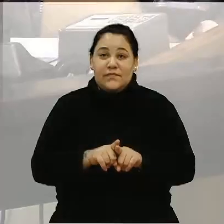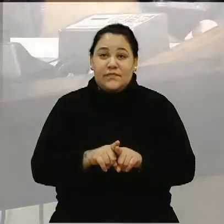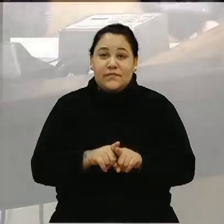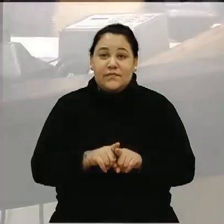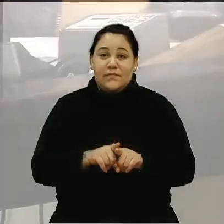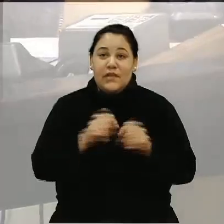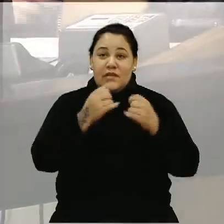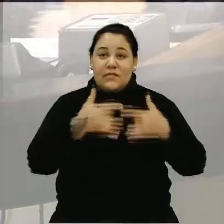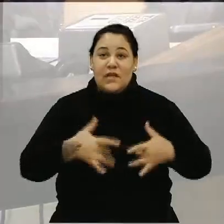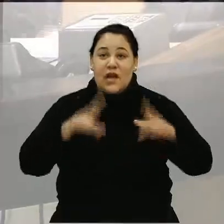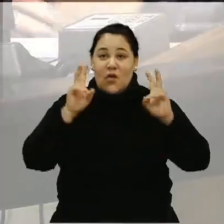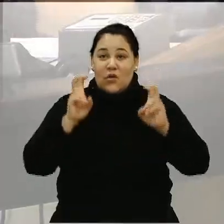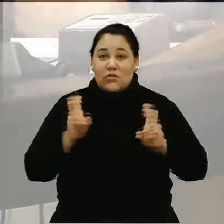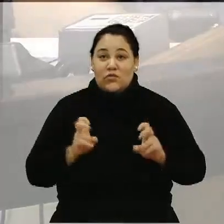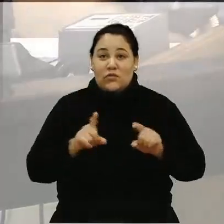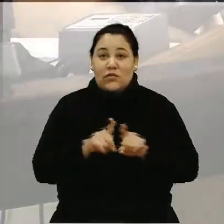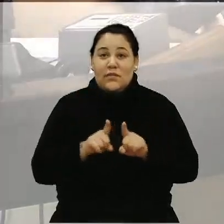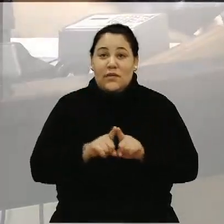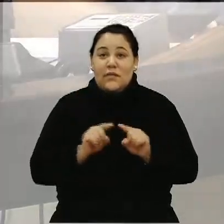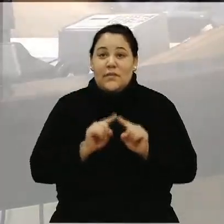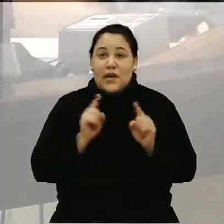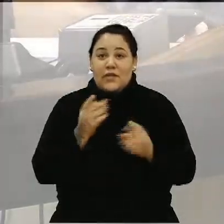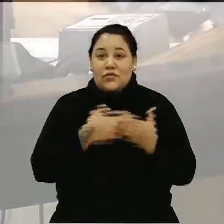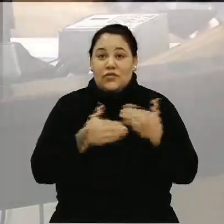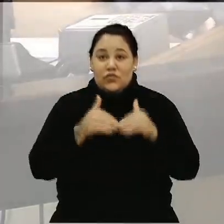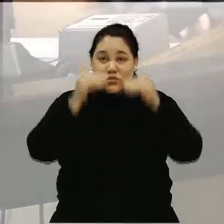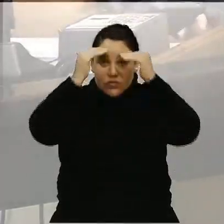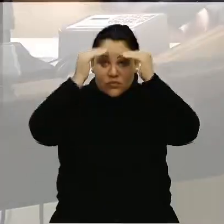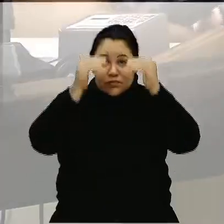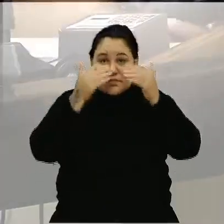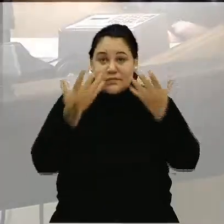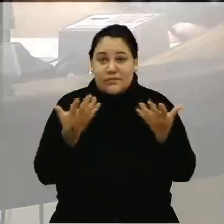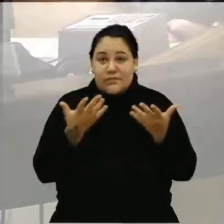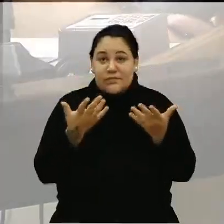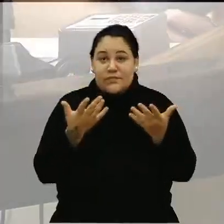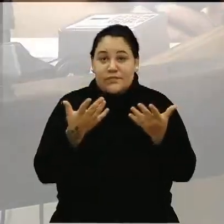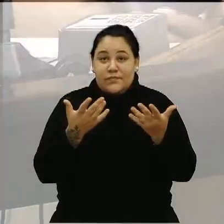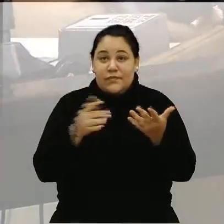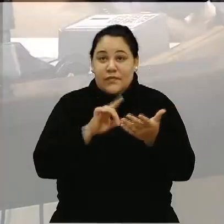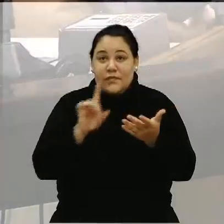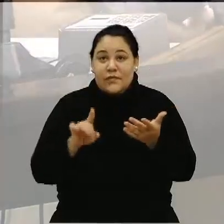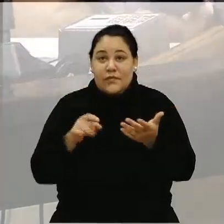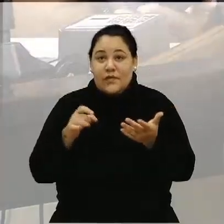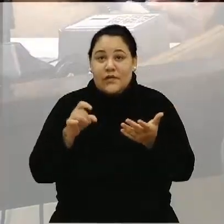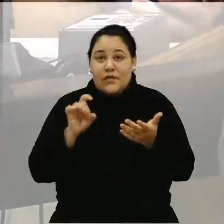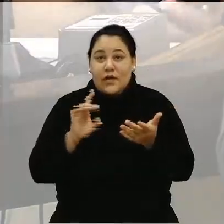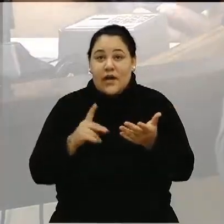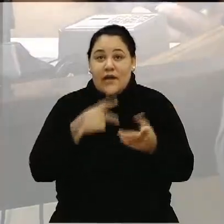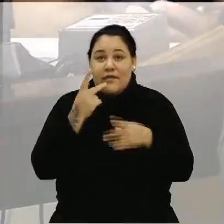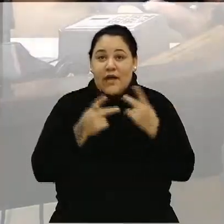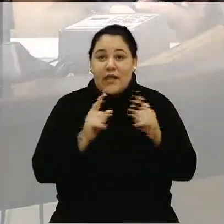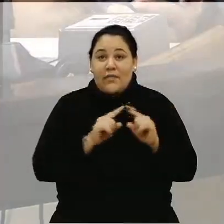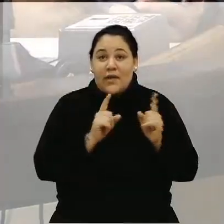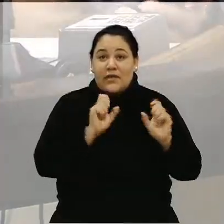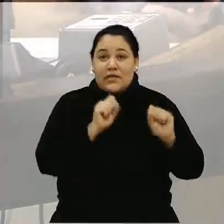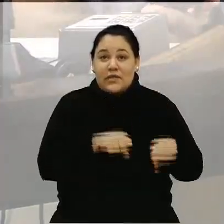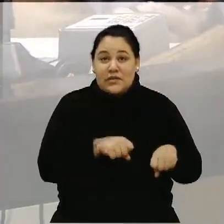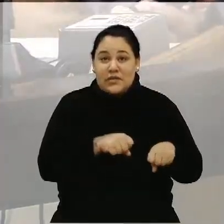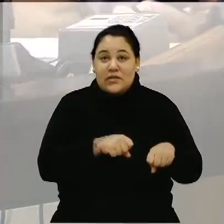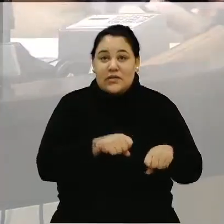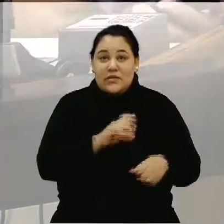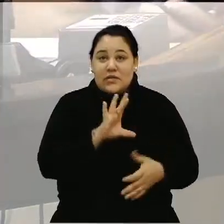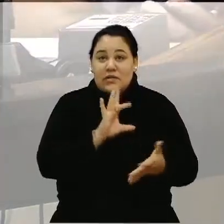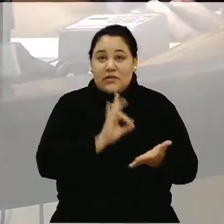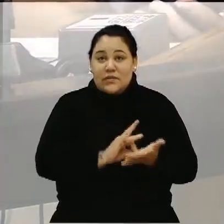assuntos, mas que não seria, com todo respeito, apenas necessário a fala, mas sim uma execução,